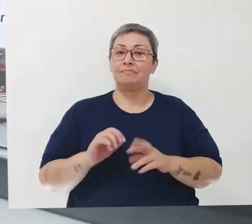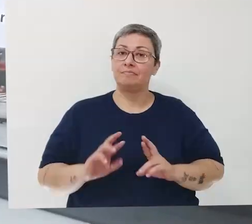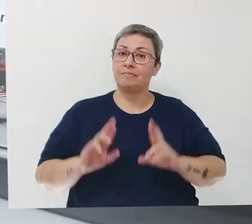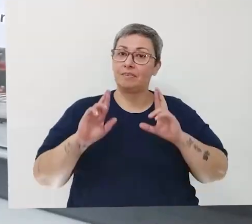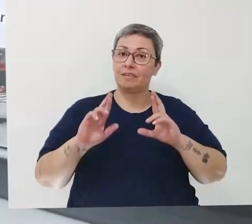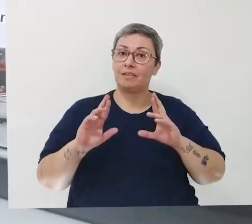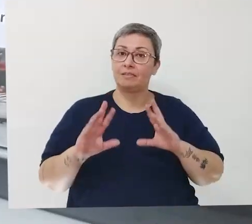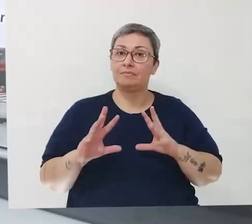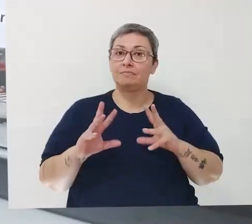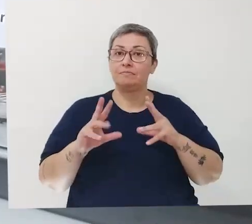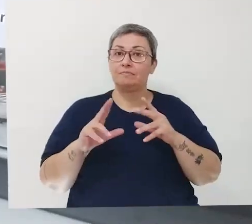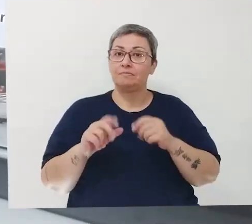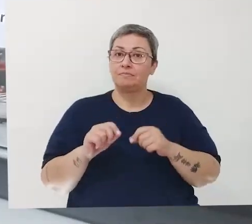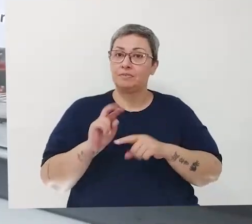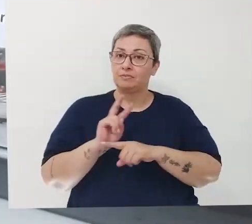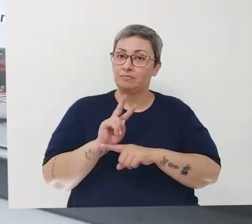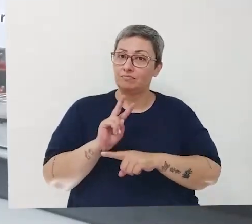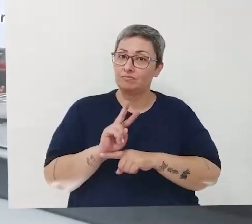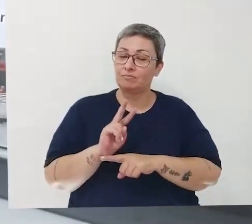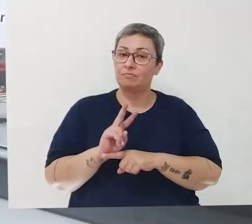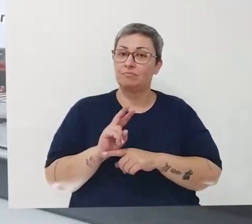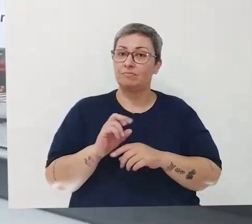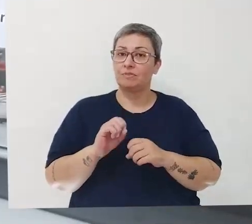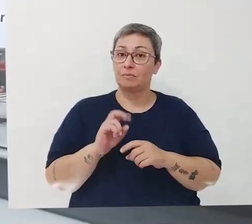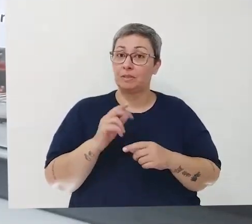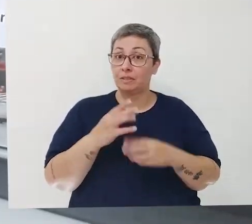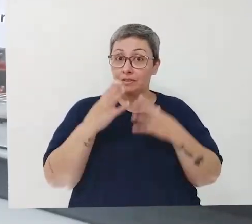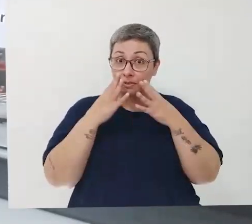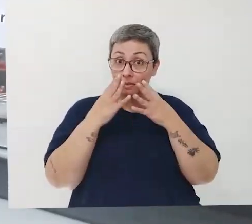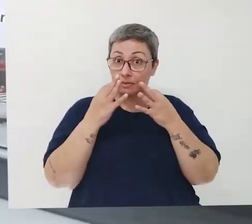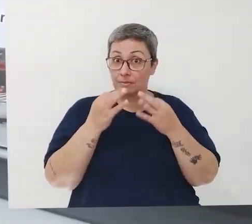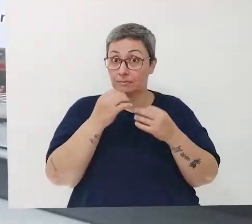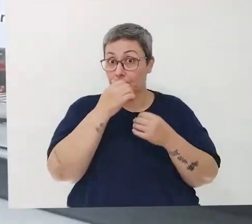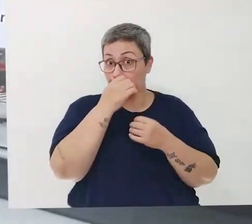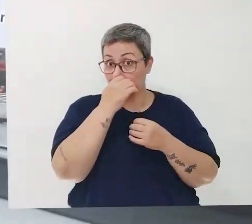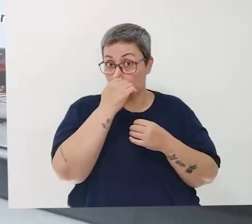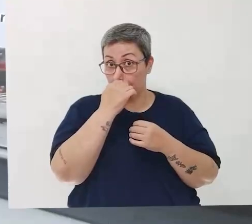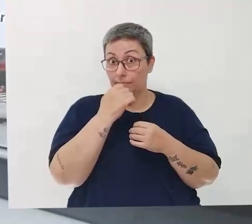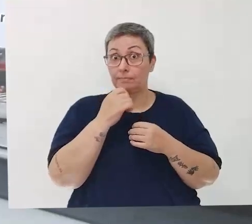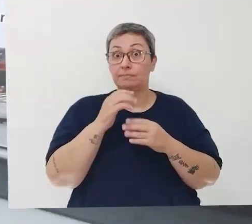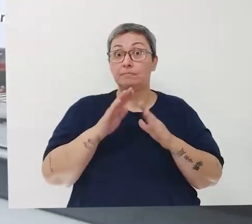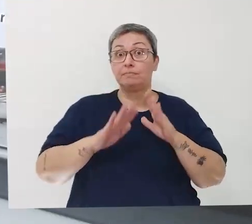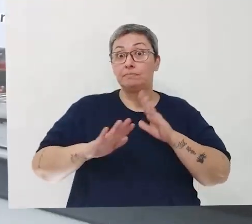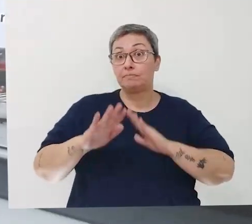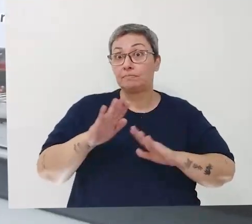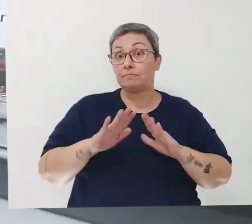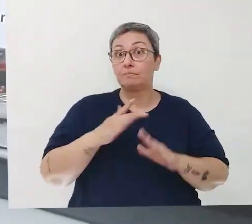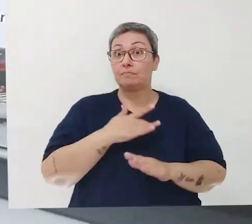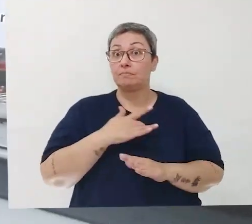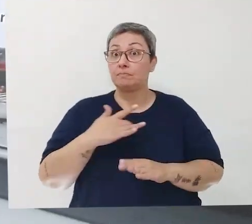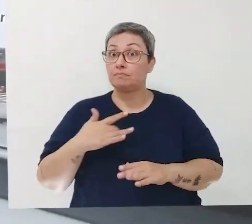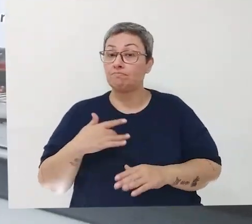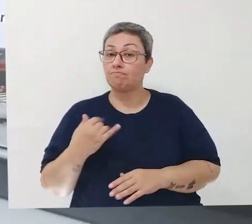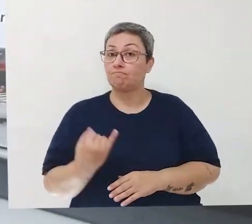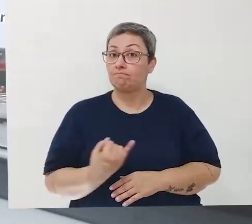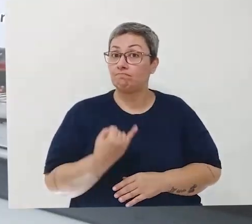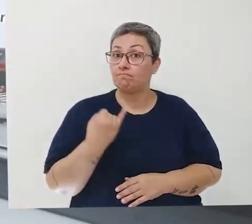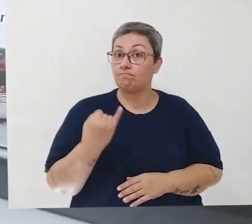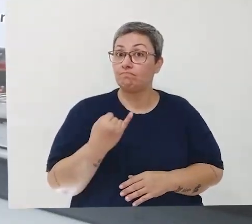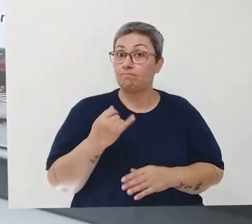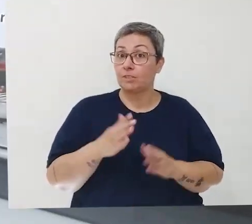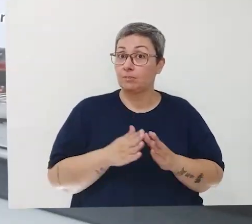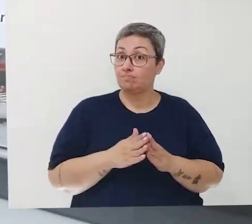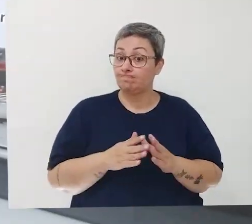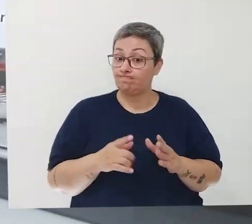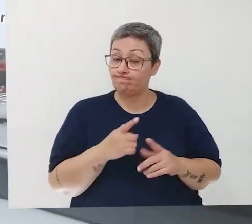todos estejam se cuidando bem, estejam bem atenciosos aí quanto aos cuidados básicos de saúde. Não estamos passando